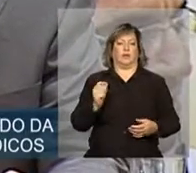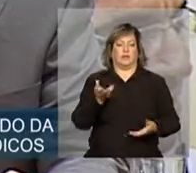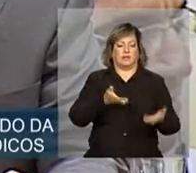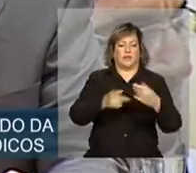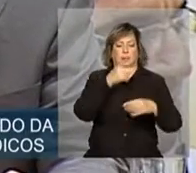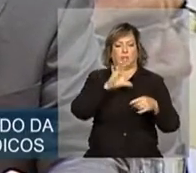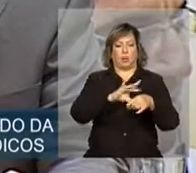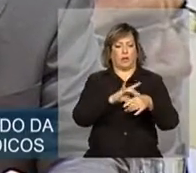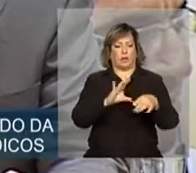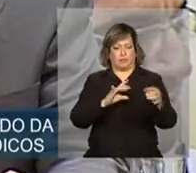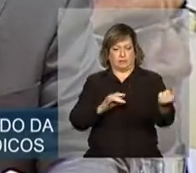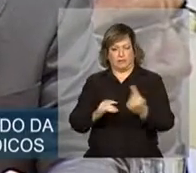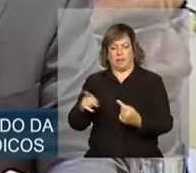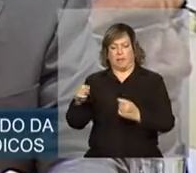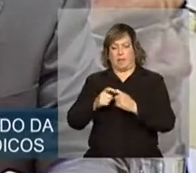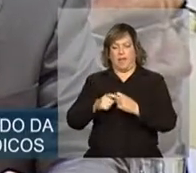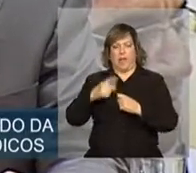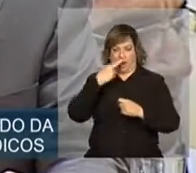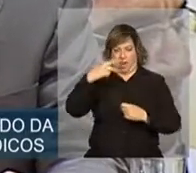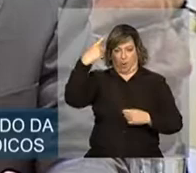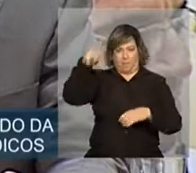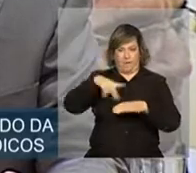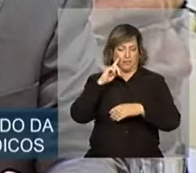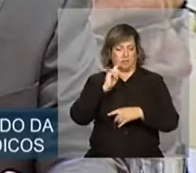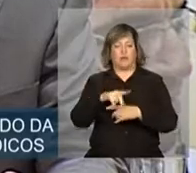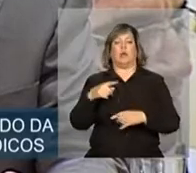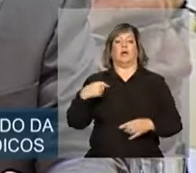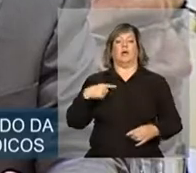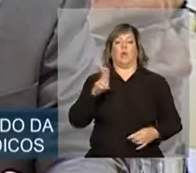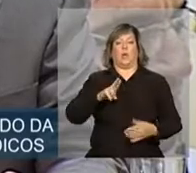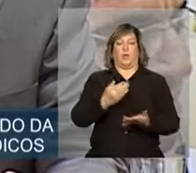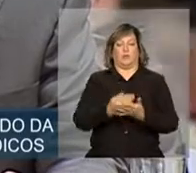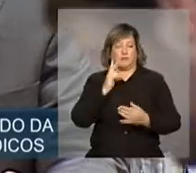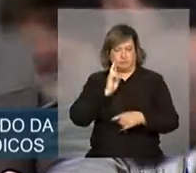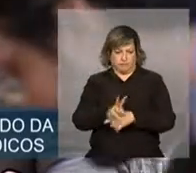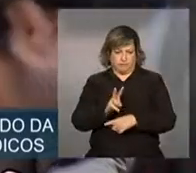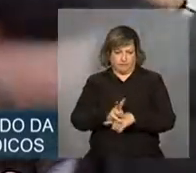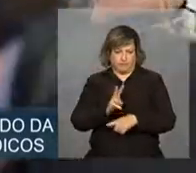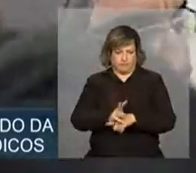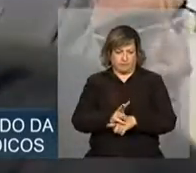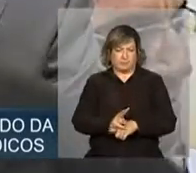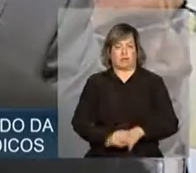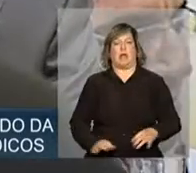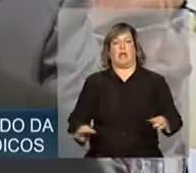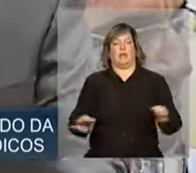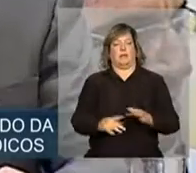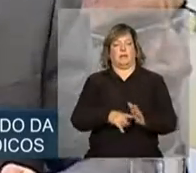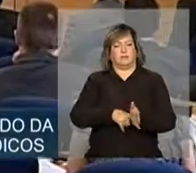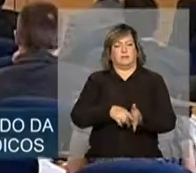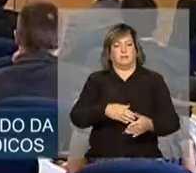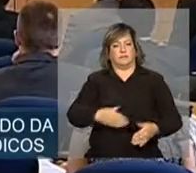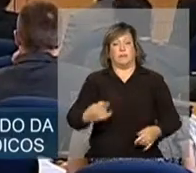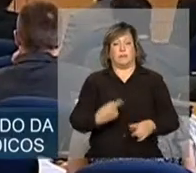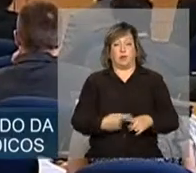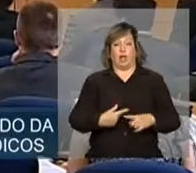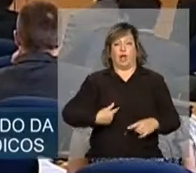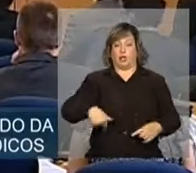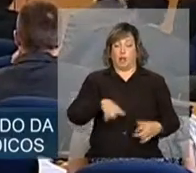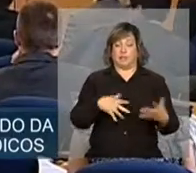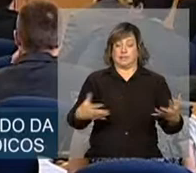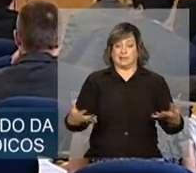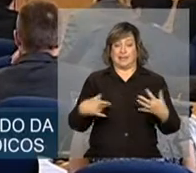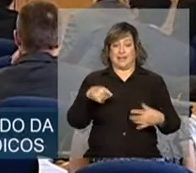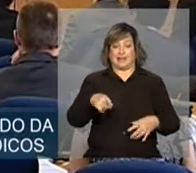paciente vai fazer todas as previsão depois só não irá concluir o processo de validação porque nós queremos esses profissional com